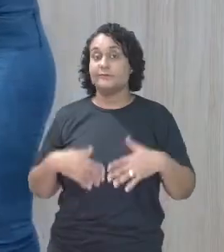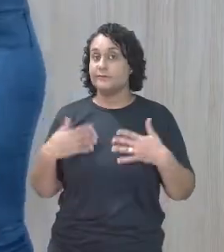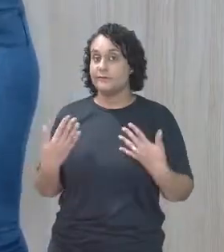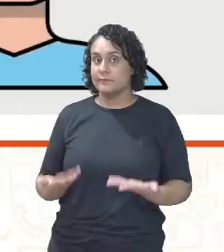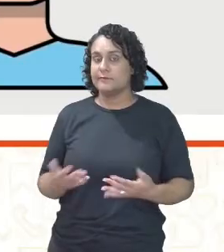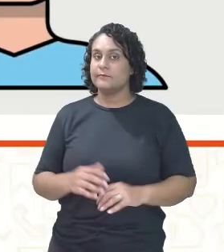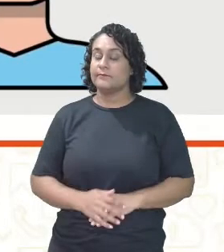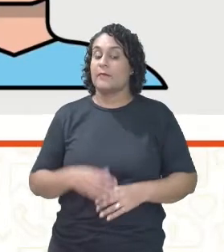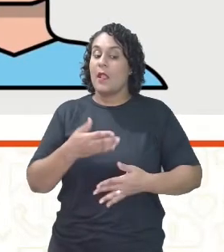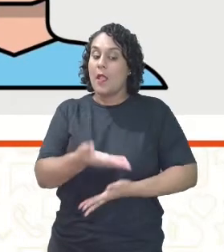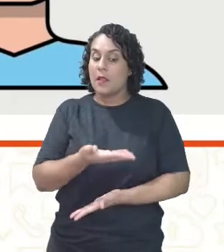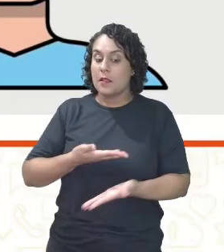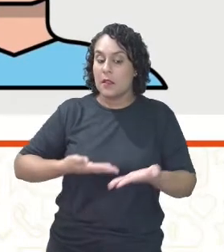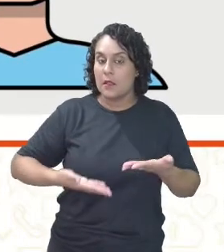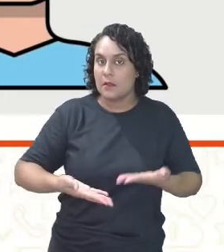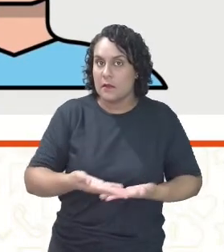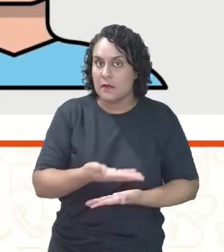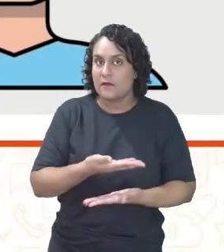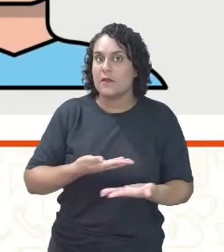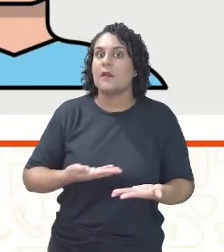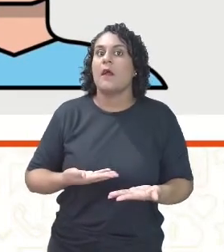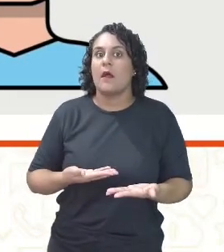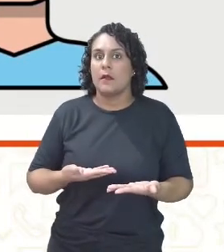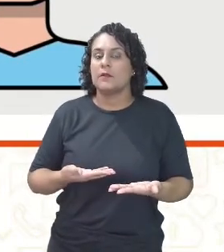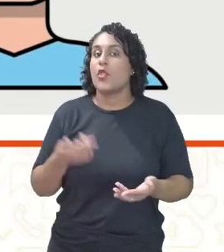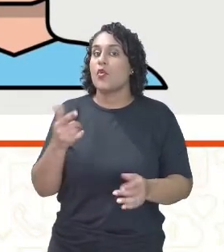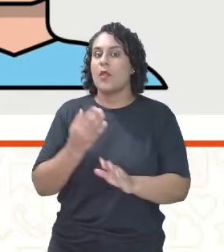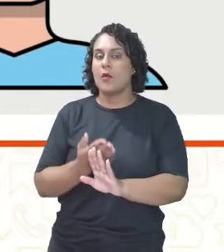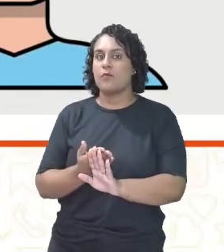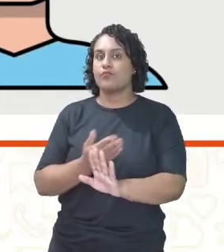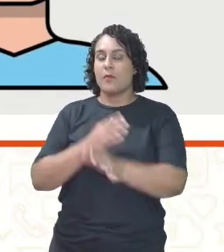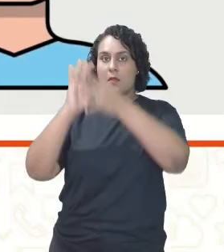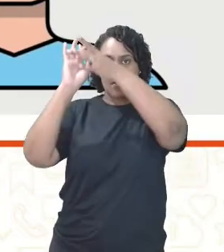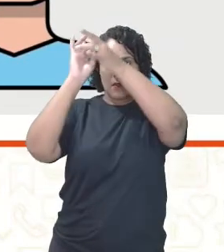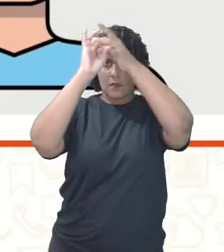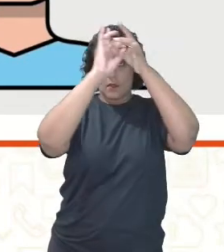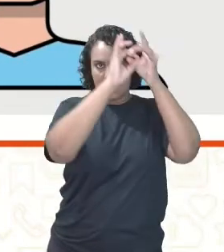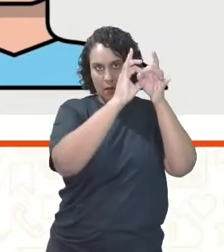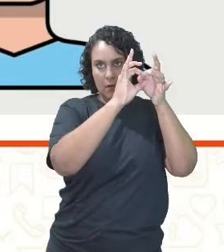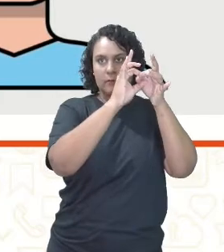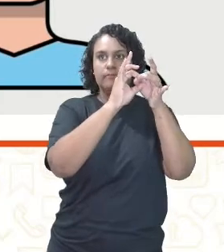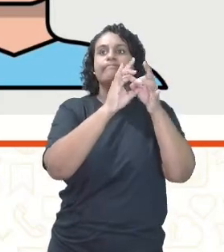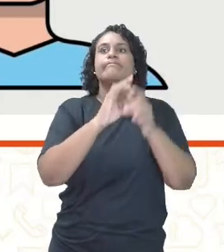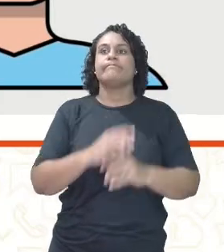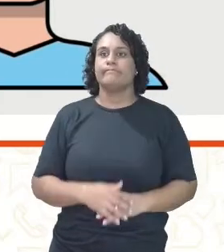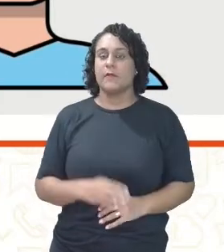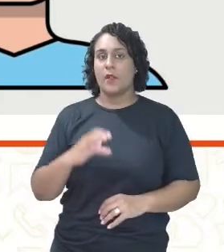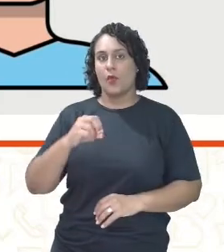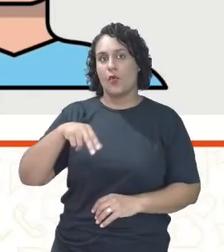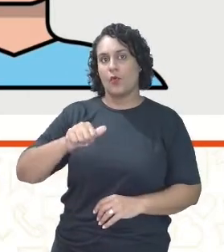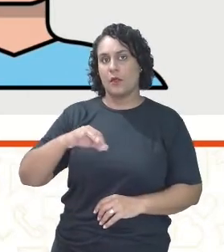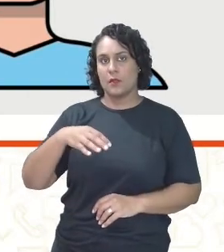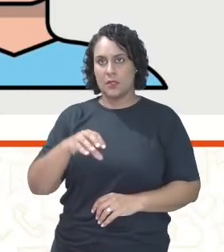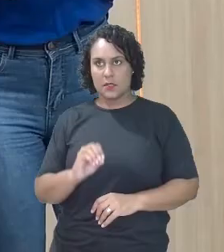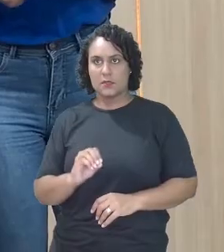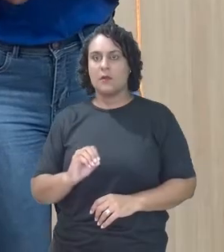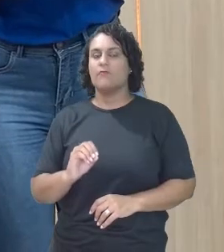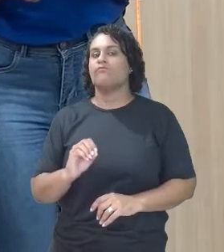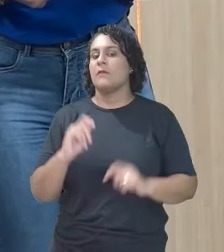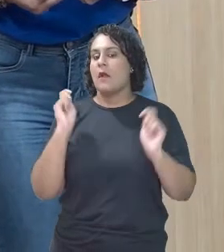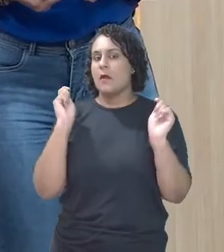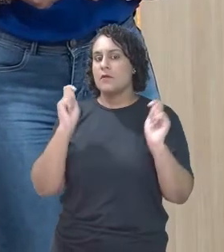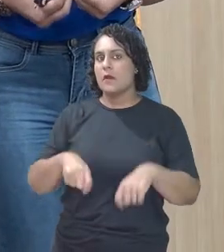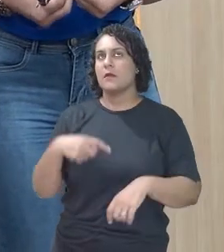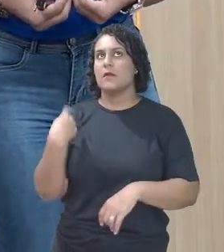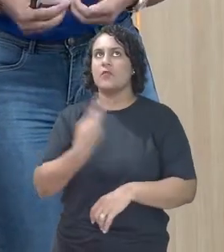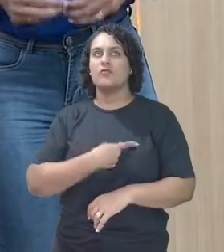Então, a interatividade e a inseparabilidade da cognição e da conação, né, faz com que a gente sustente